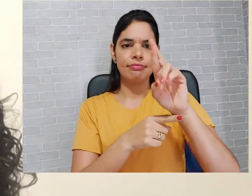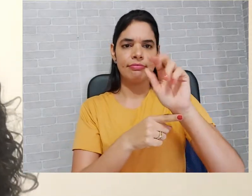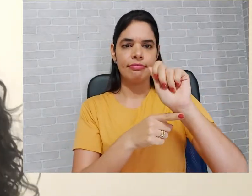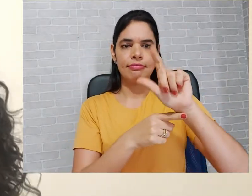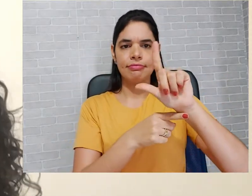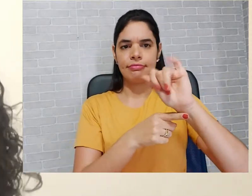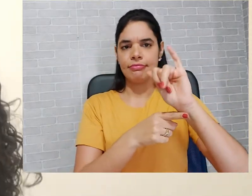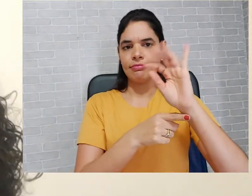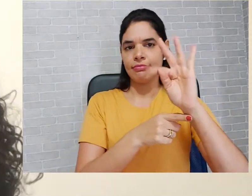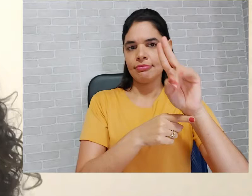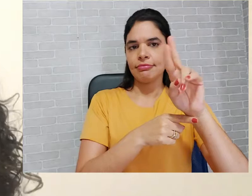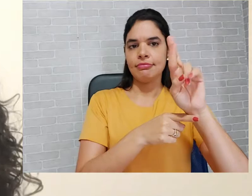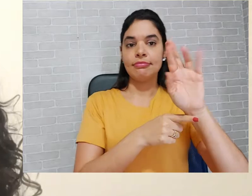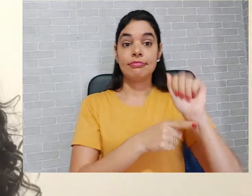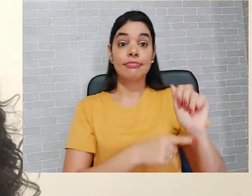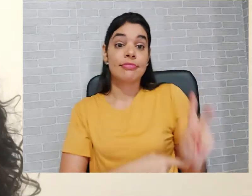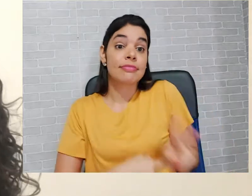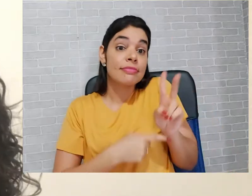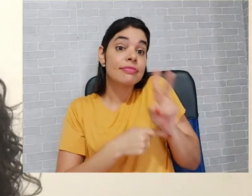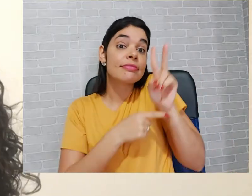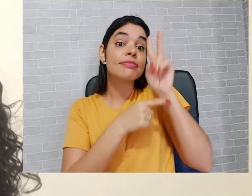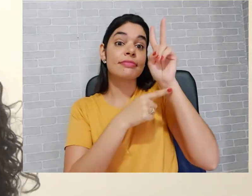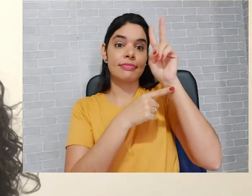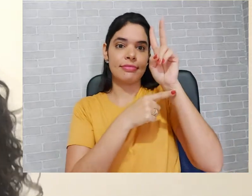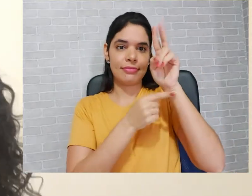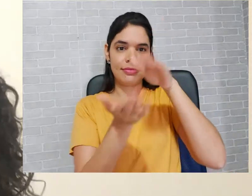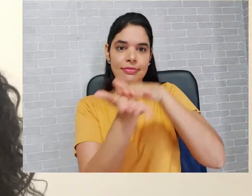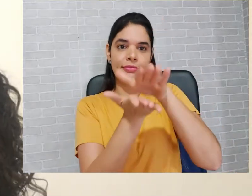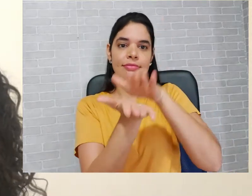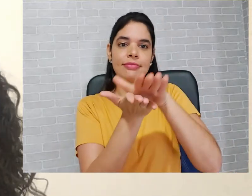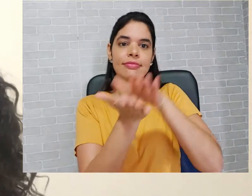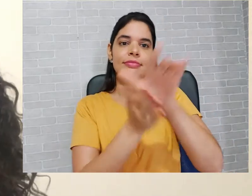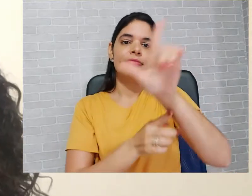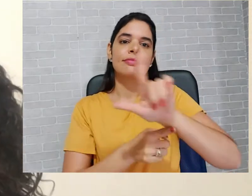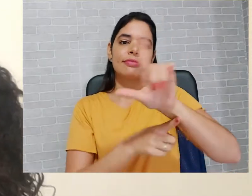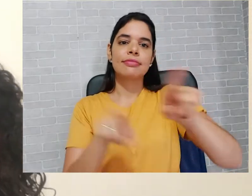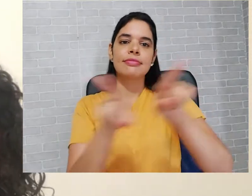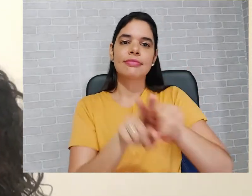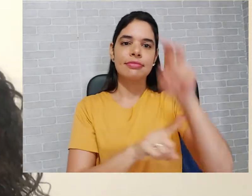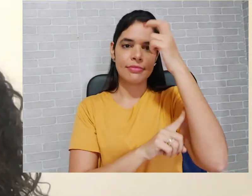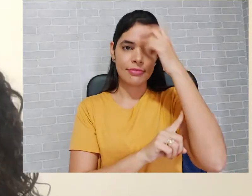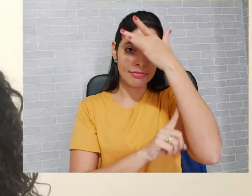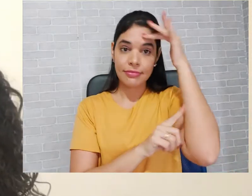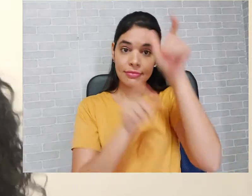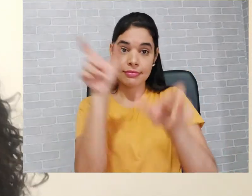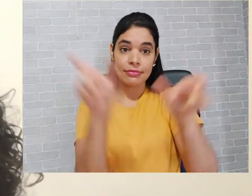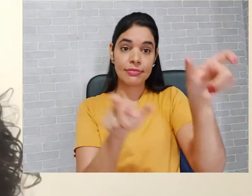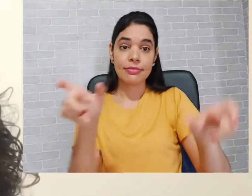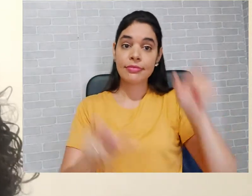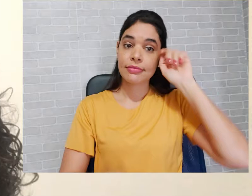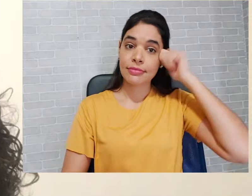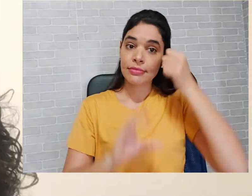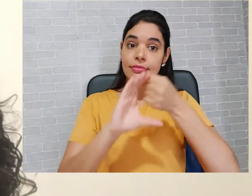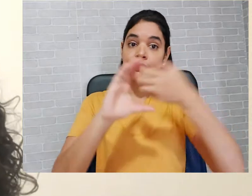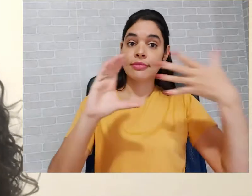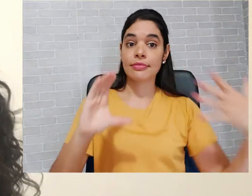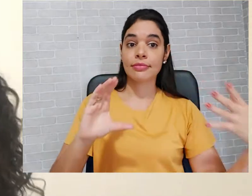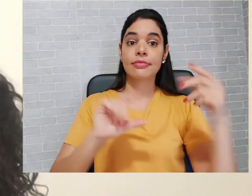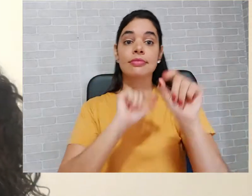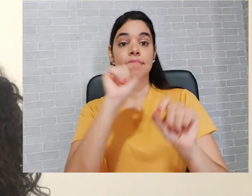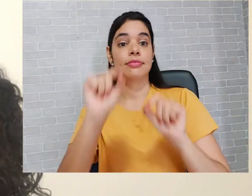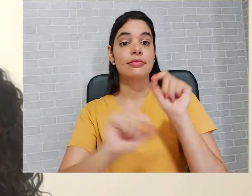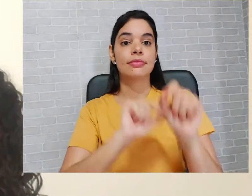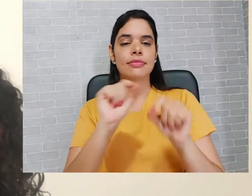oralitura, ela valoriza a produção literária e a cultura do negro. A característica dela,